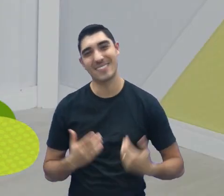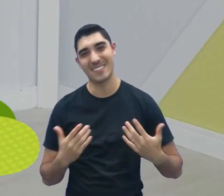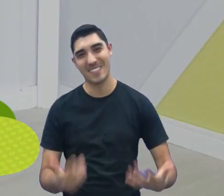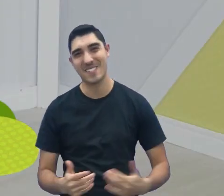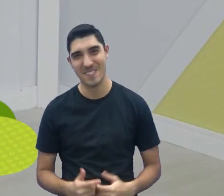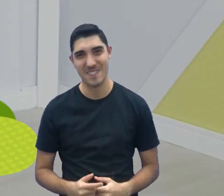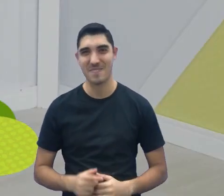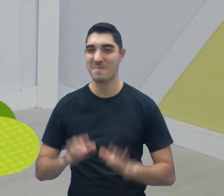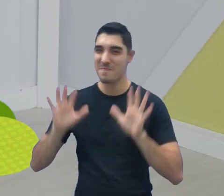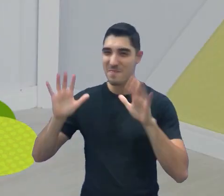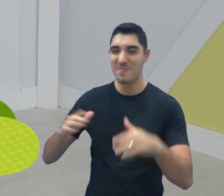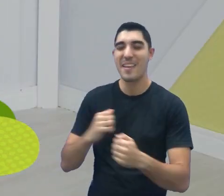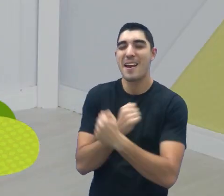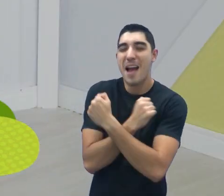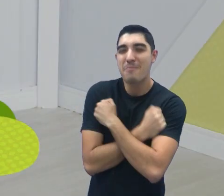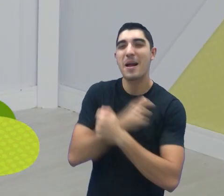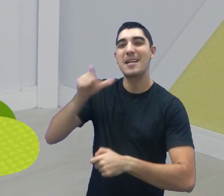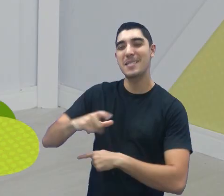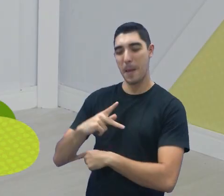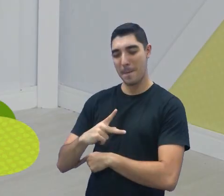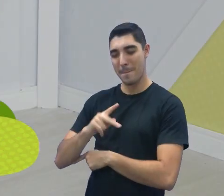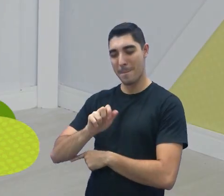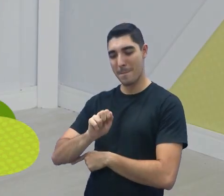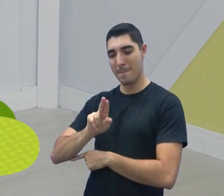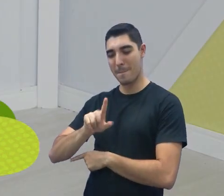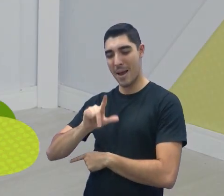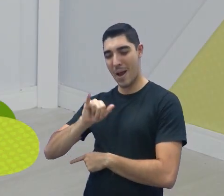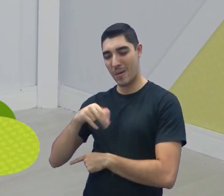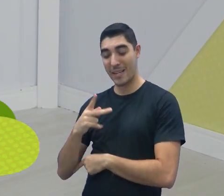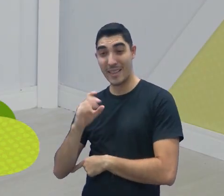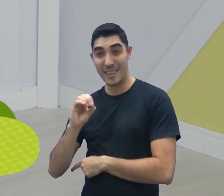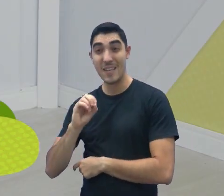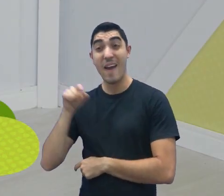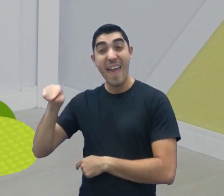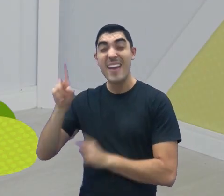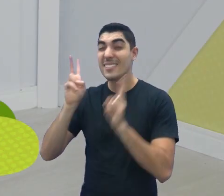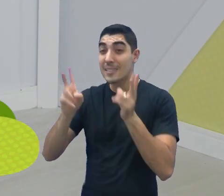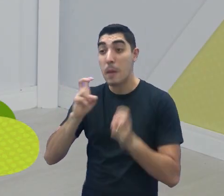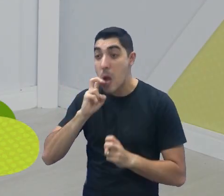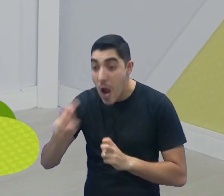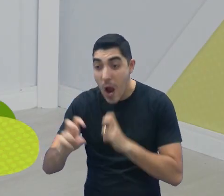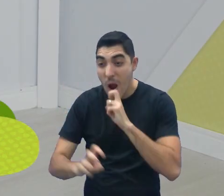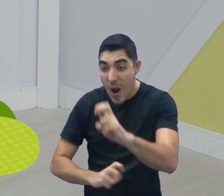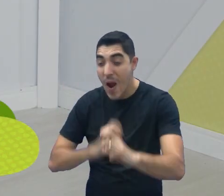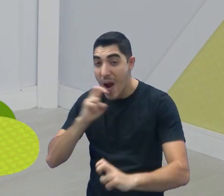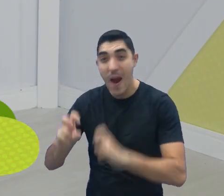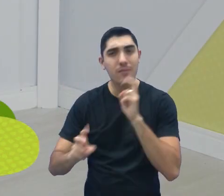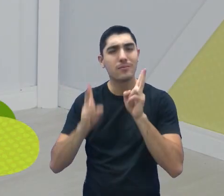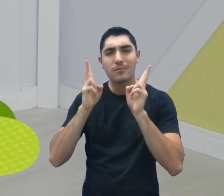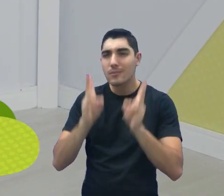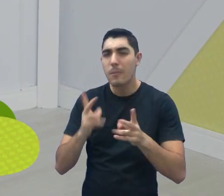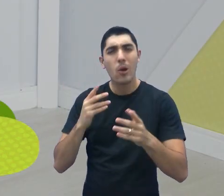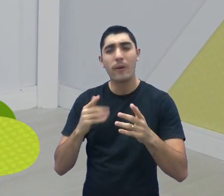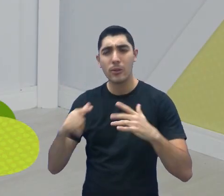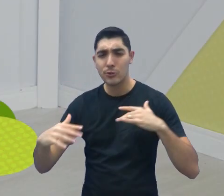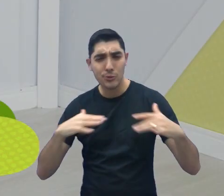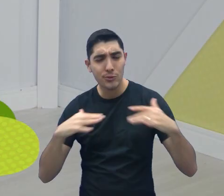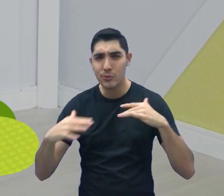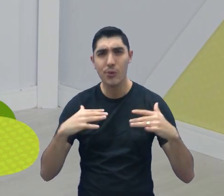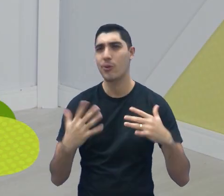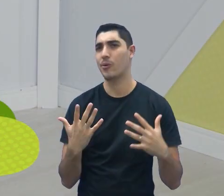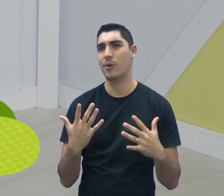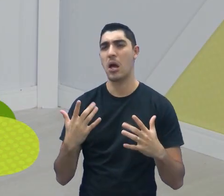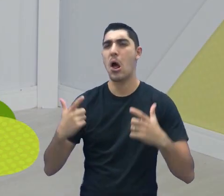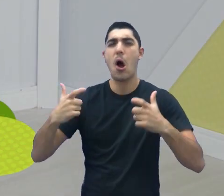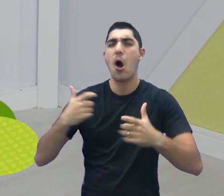Maravilhoso. Um abraço, Paulinho Louco. Acompanha a gente aqui. O Paulinho Louco é aquele que fica subiando lá no ginásio, Linneu de Moura. Qualquer jogo de basquete, Linneu de Moura, Farmacon